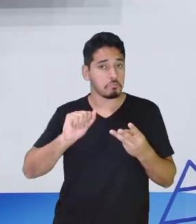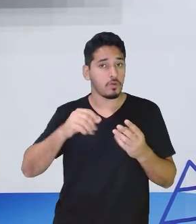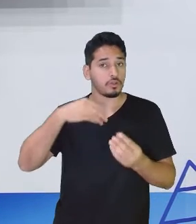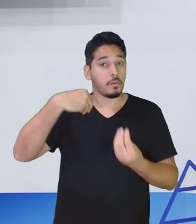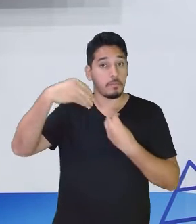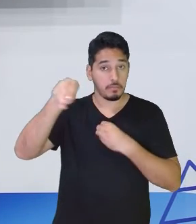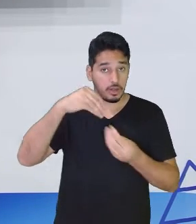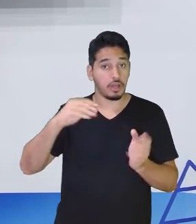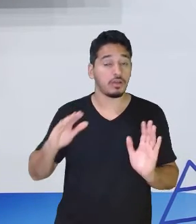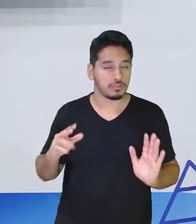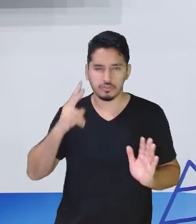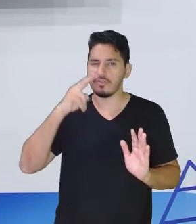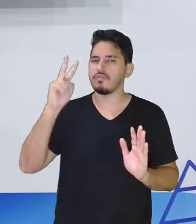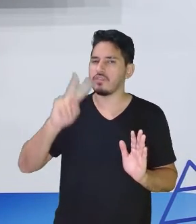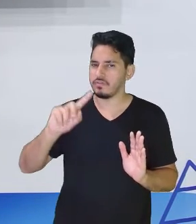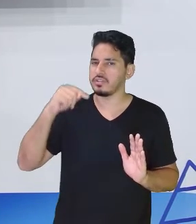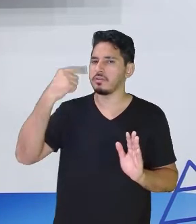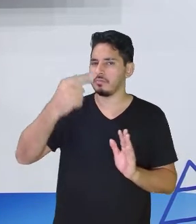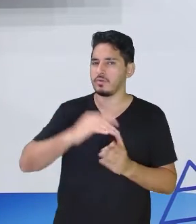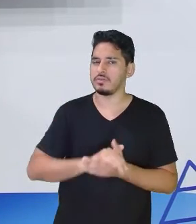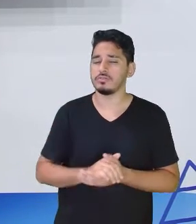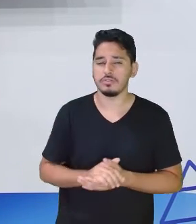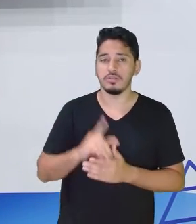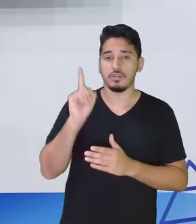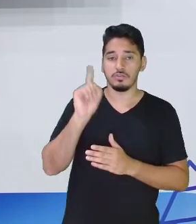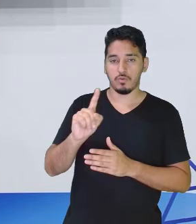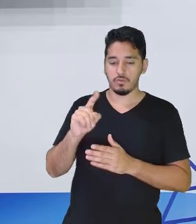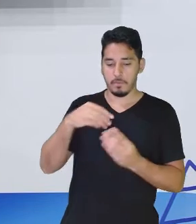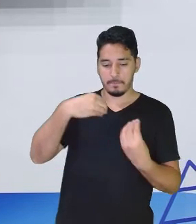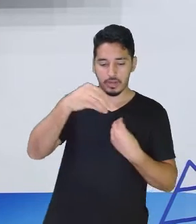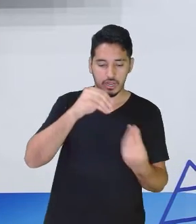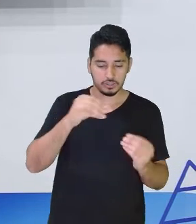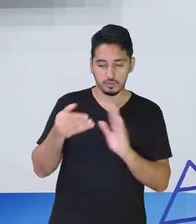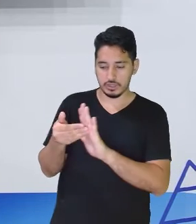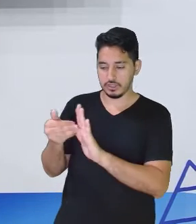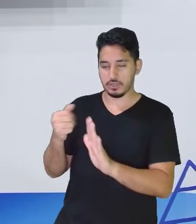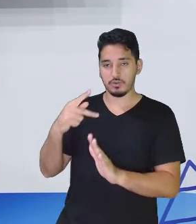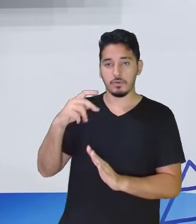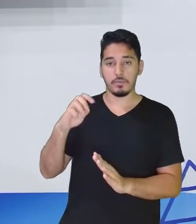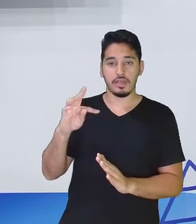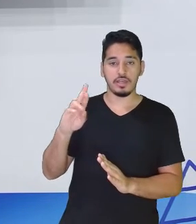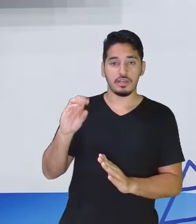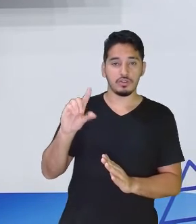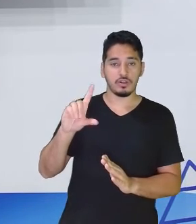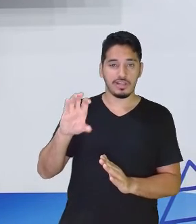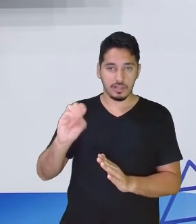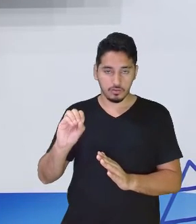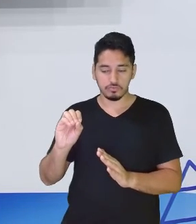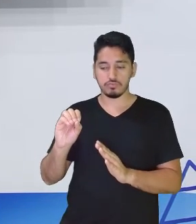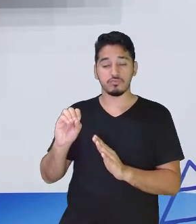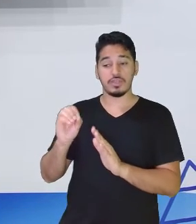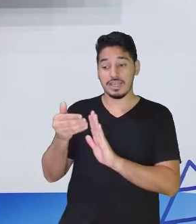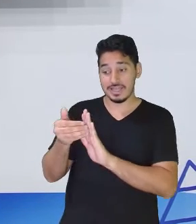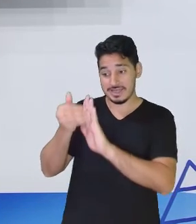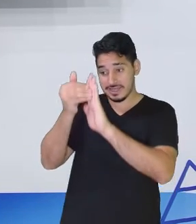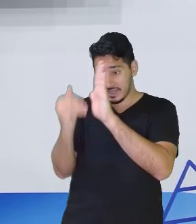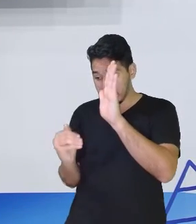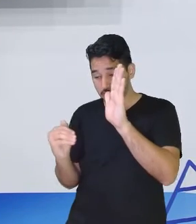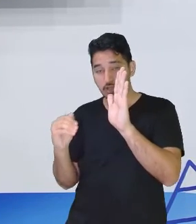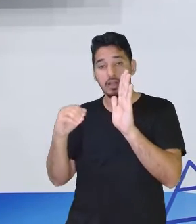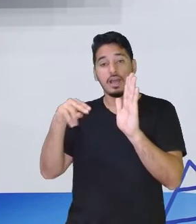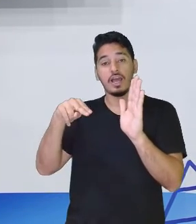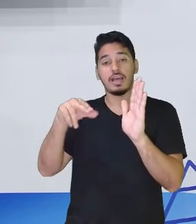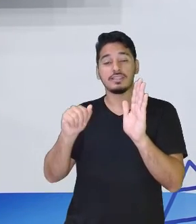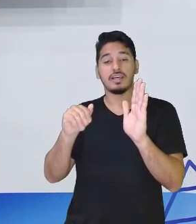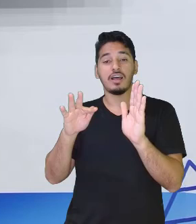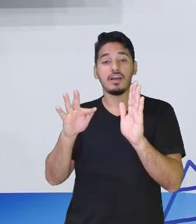coisas também. Então, o plástico, ele é derivado do petróleo e de uma parte lá, que é a nafta, e